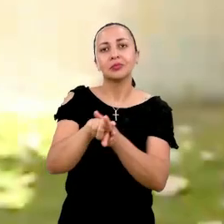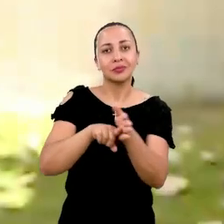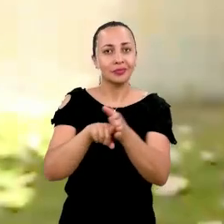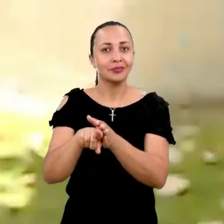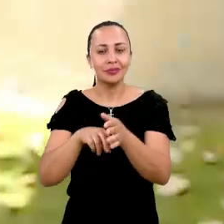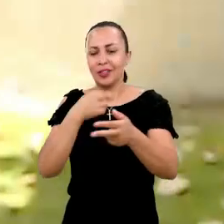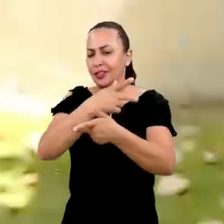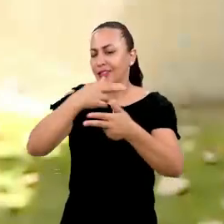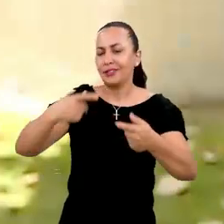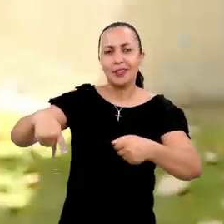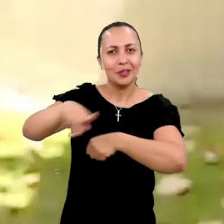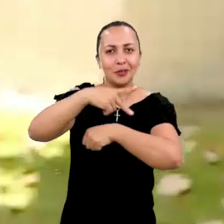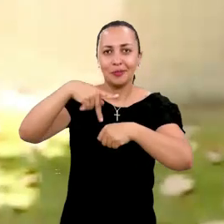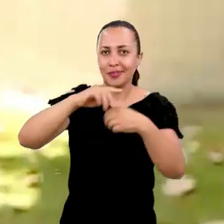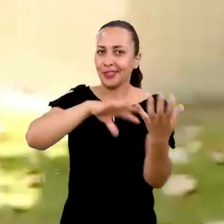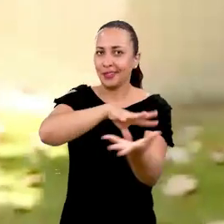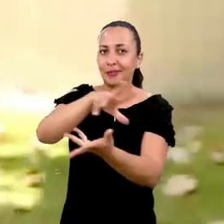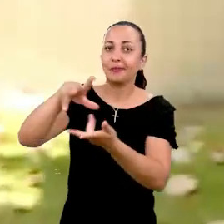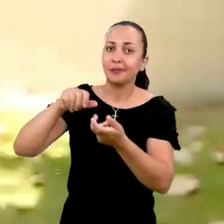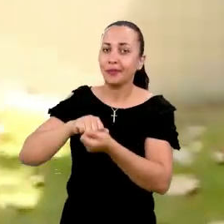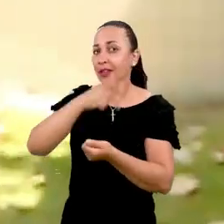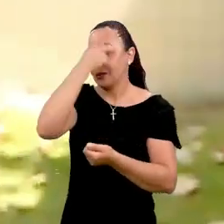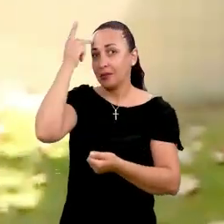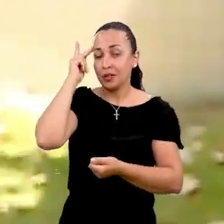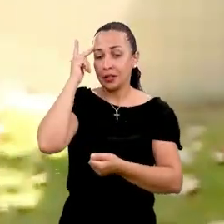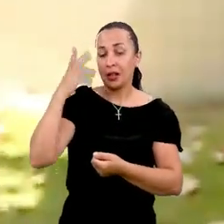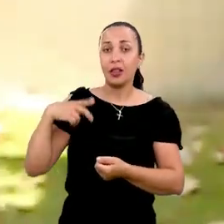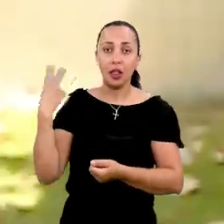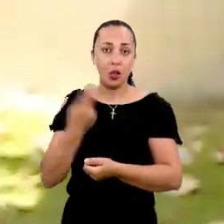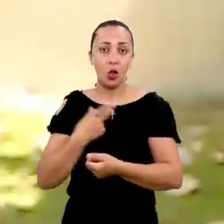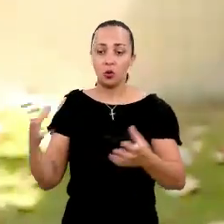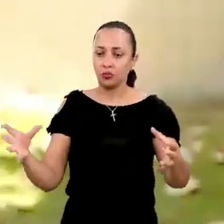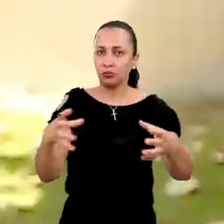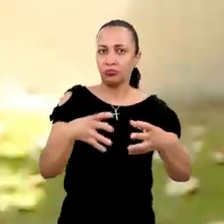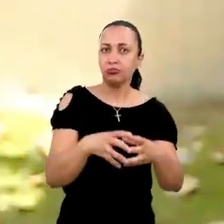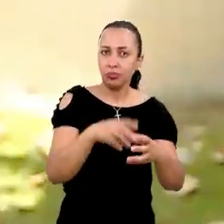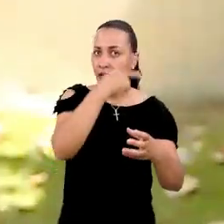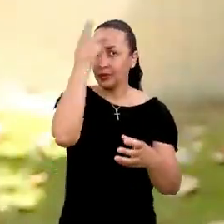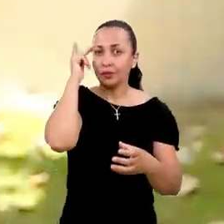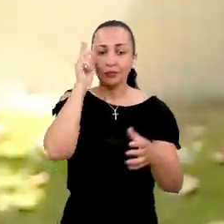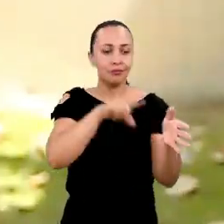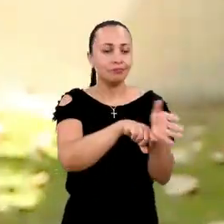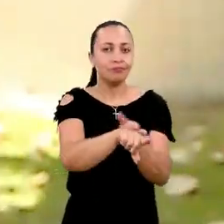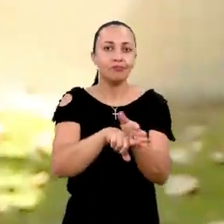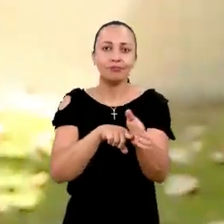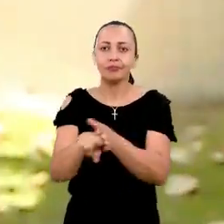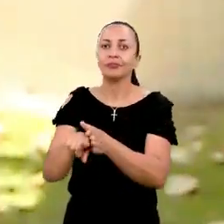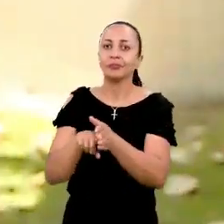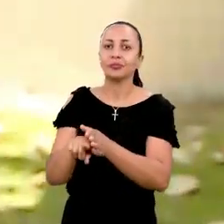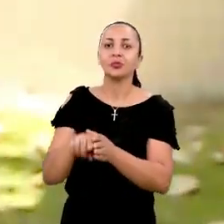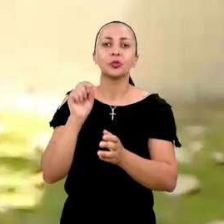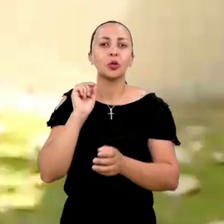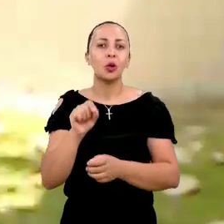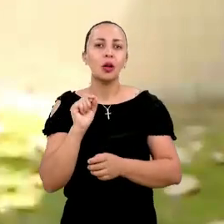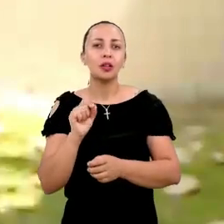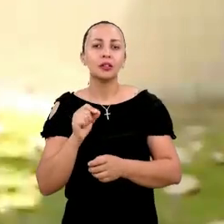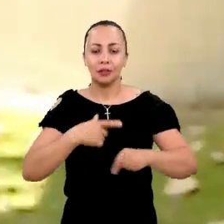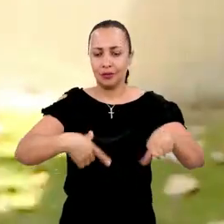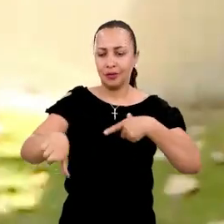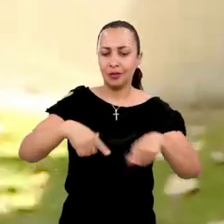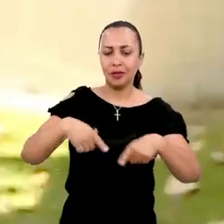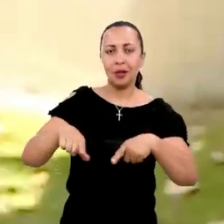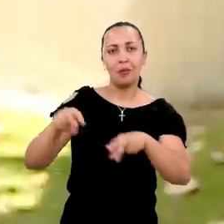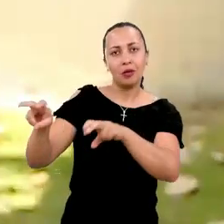com pesquisadores de vários países do mundo que são membros, né, da nossa rede. São pesquisadores, né,